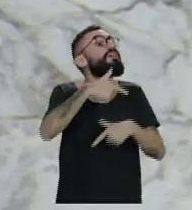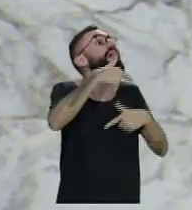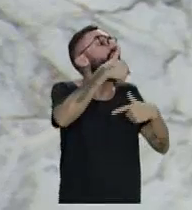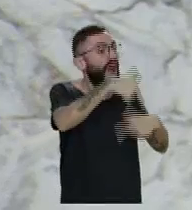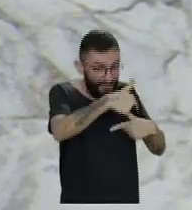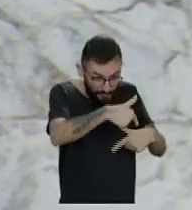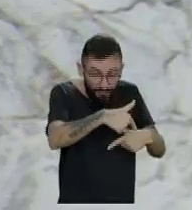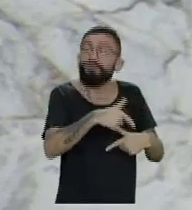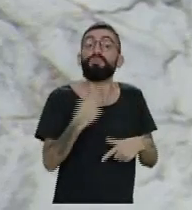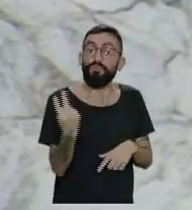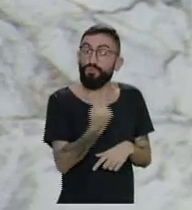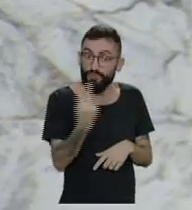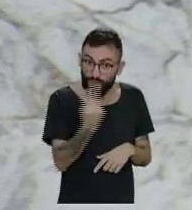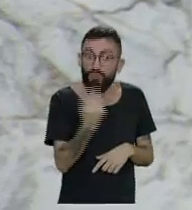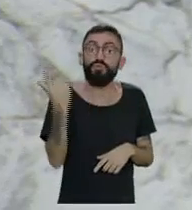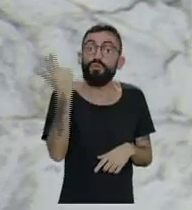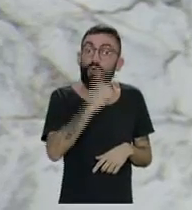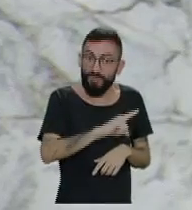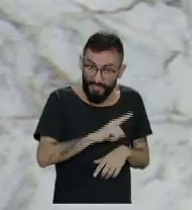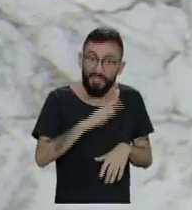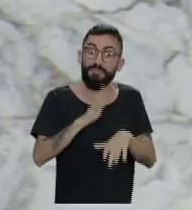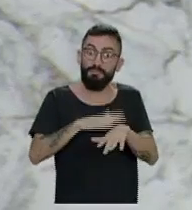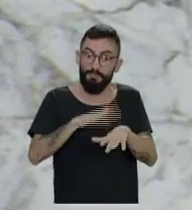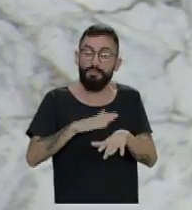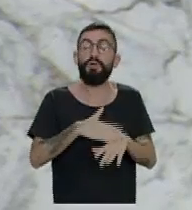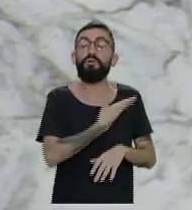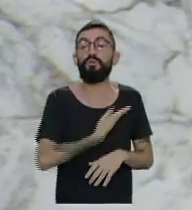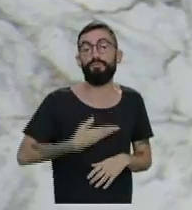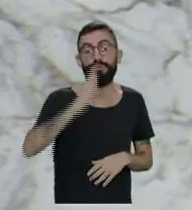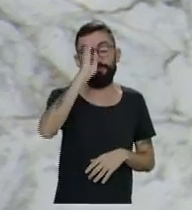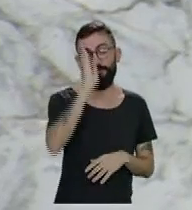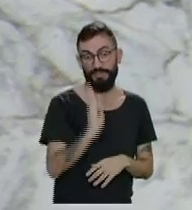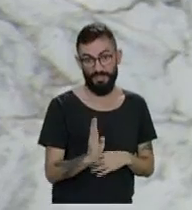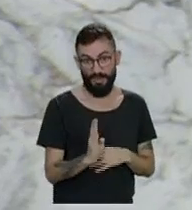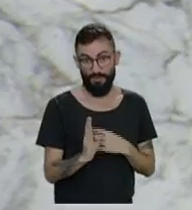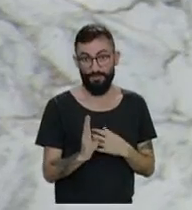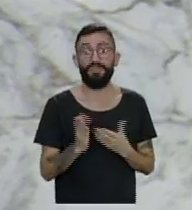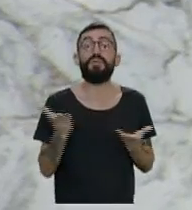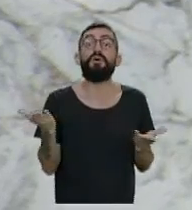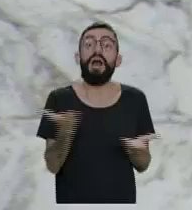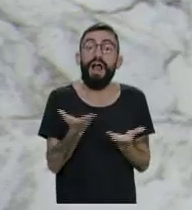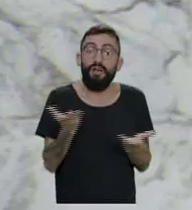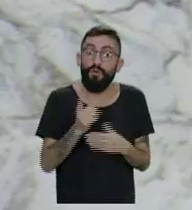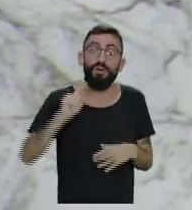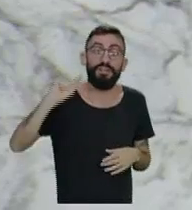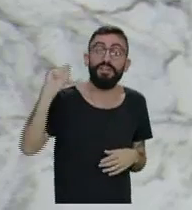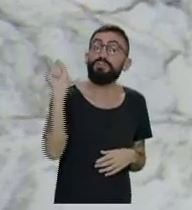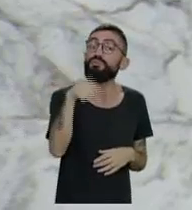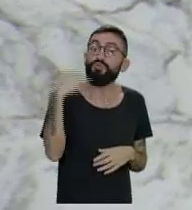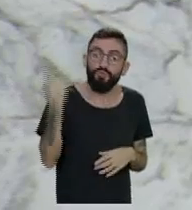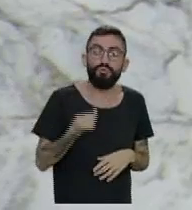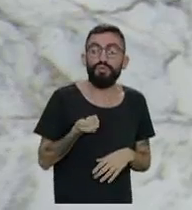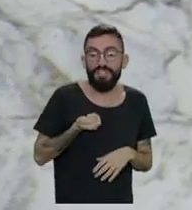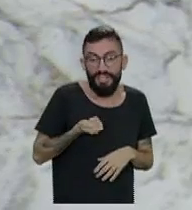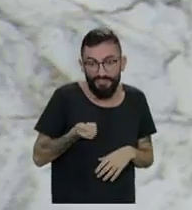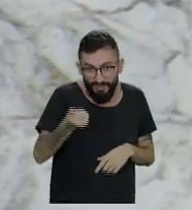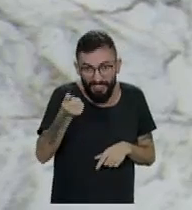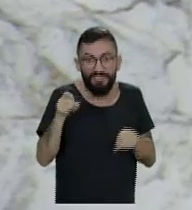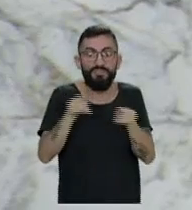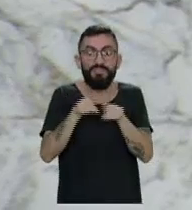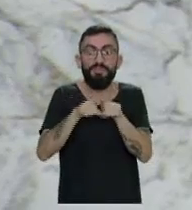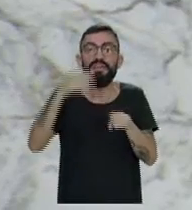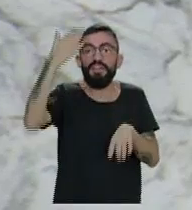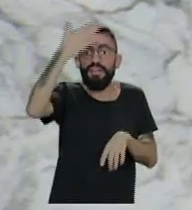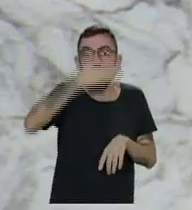SPPREV mas são regidos pelo Governo Federal ou seja as gratificações e todas as garantias que hoje os nossos